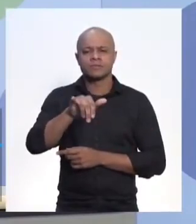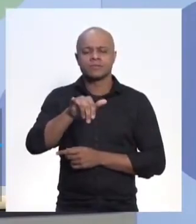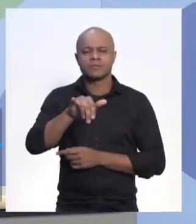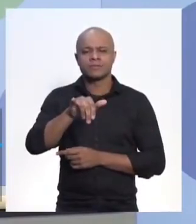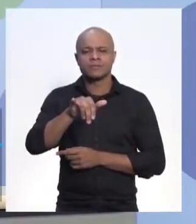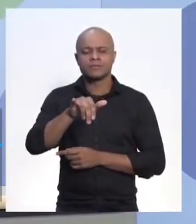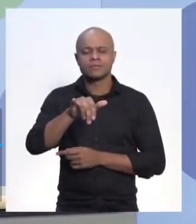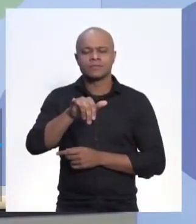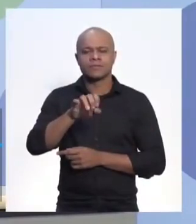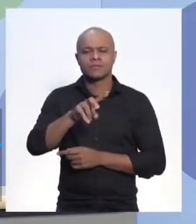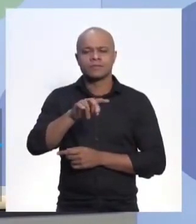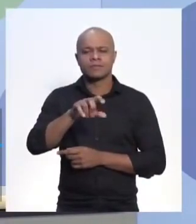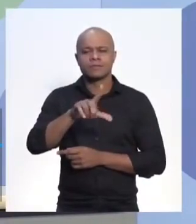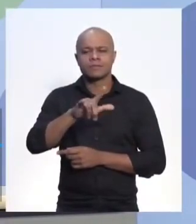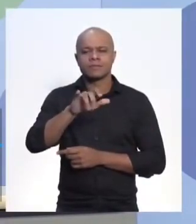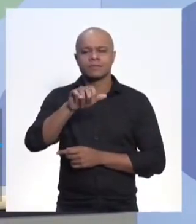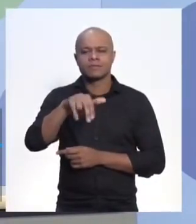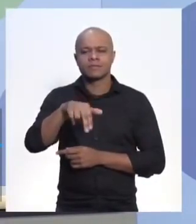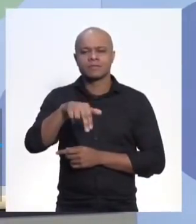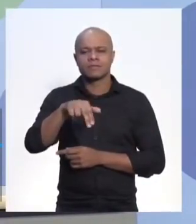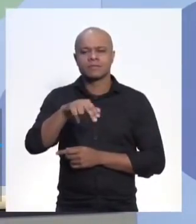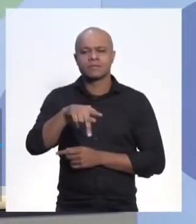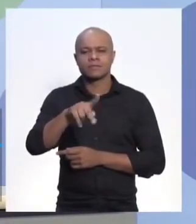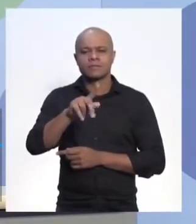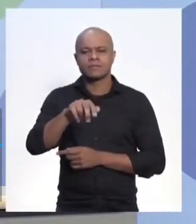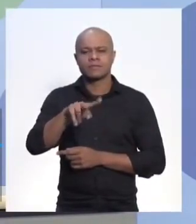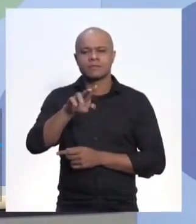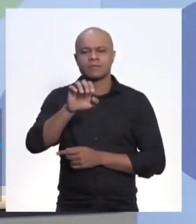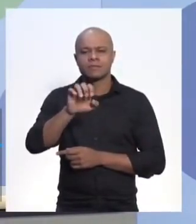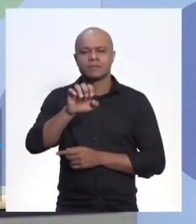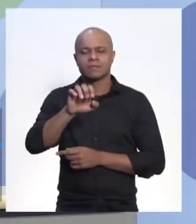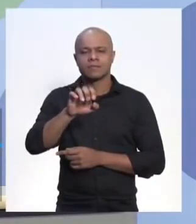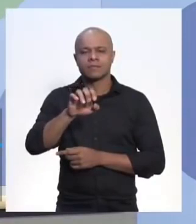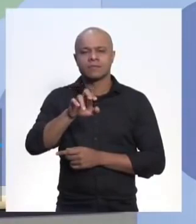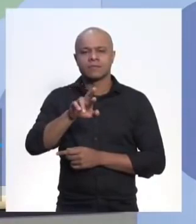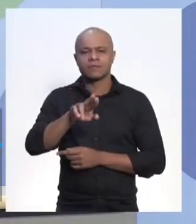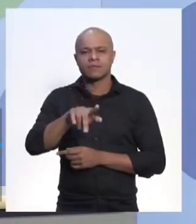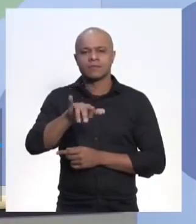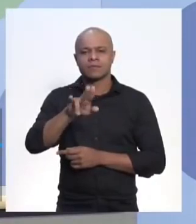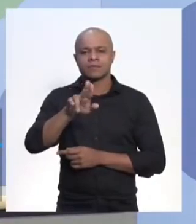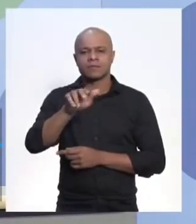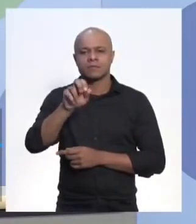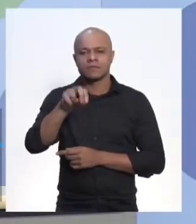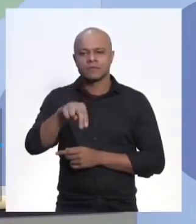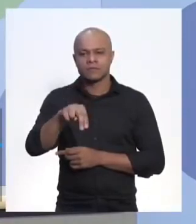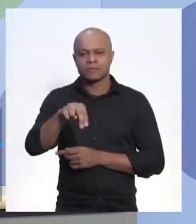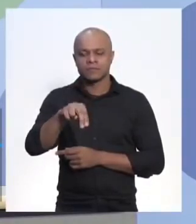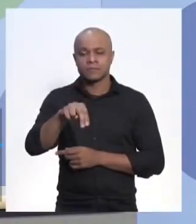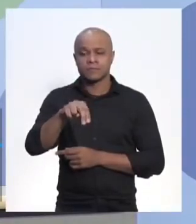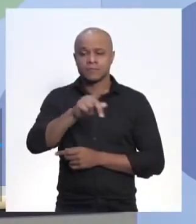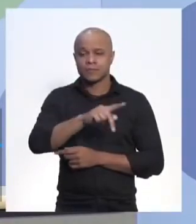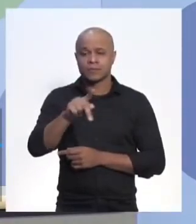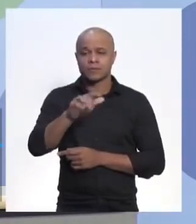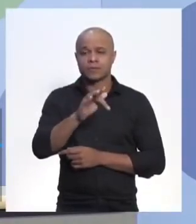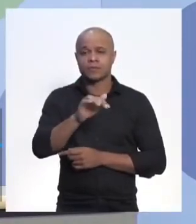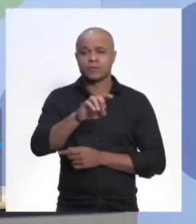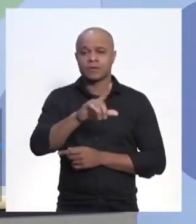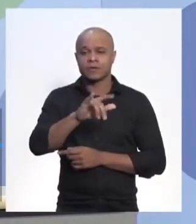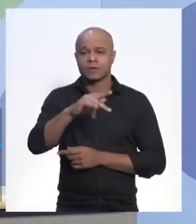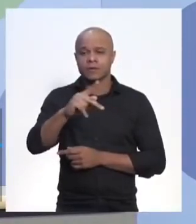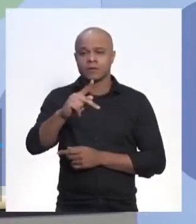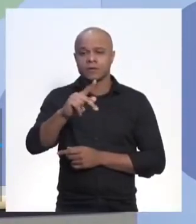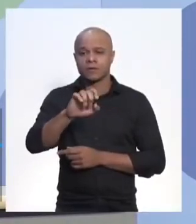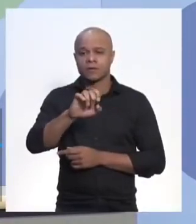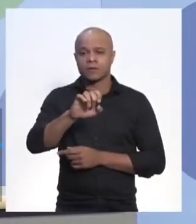Evelyn, Cauê, Camila e Juan. E também agradecer a participação dos professores Felipe,